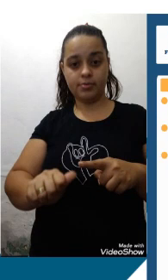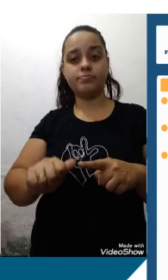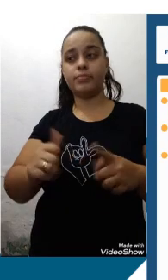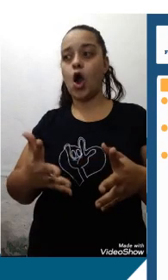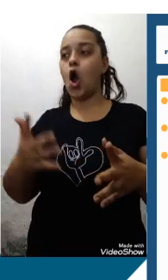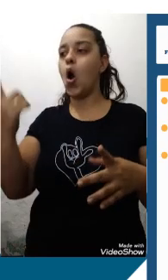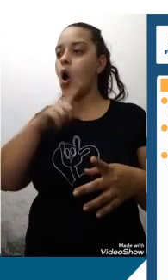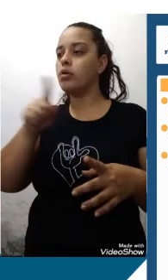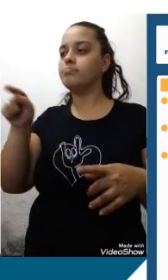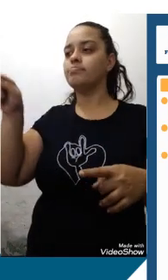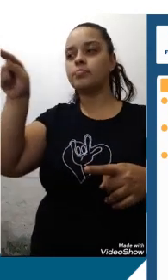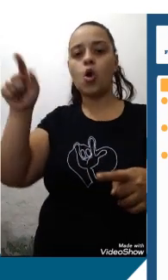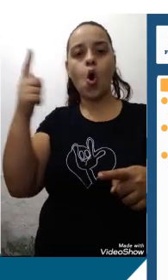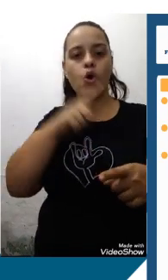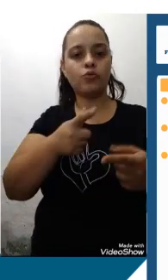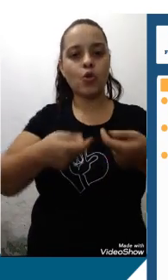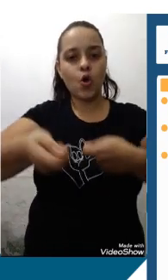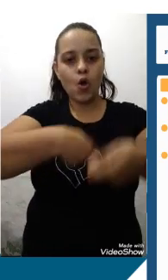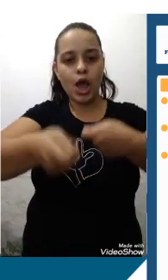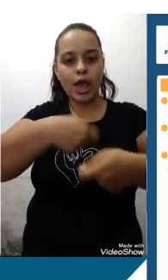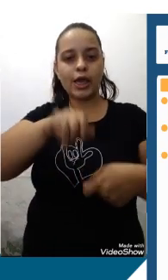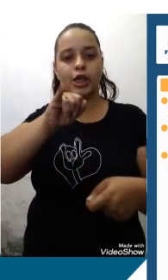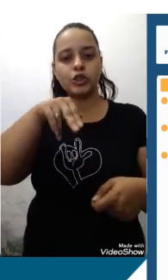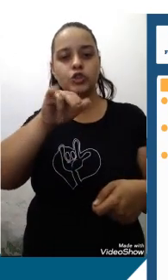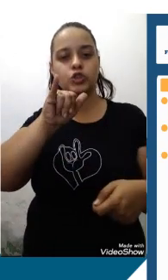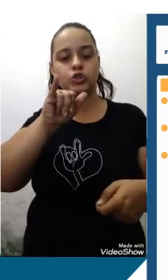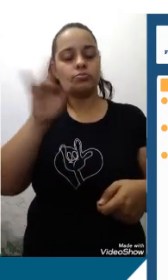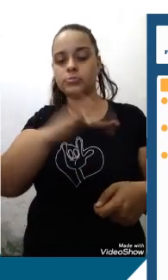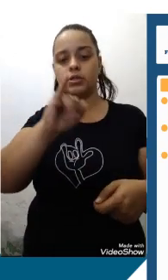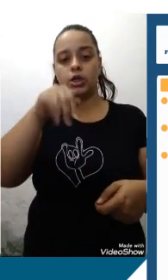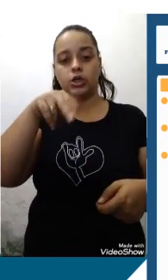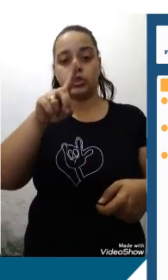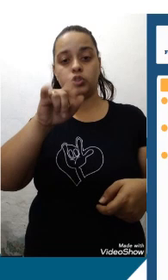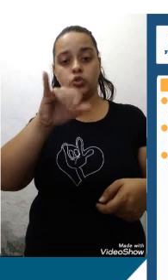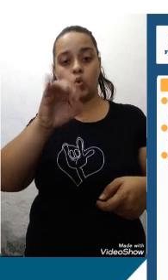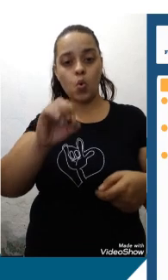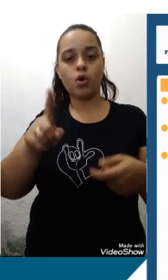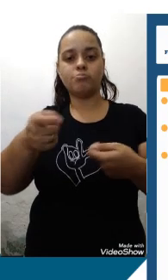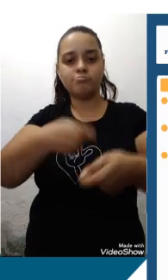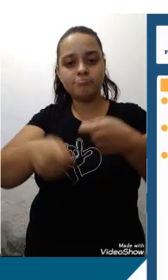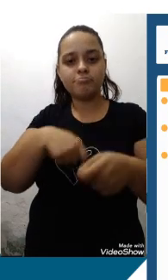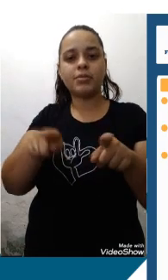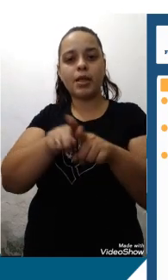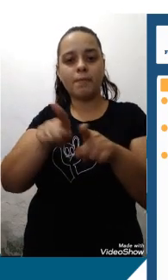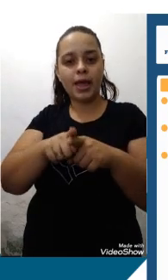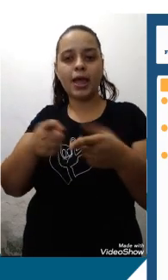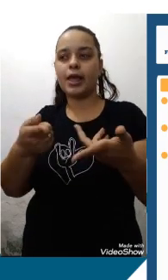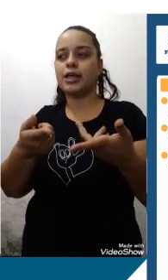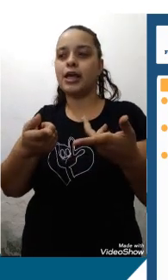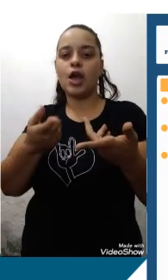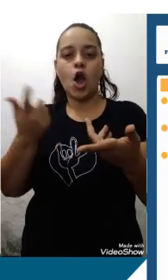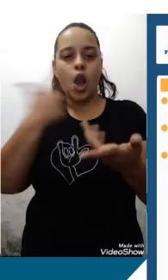Gama dá de cara com a rica e bem consolidada rede de comércio do Índico, trava contato com reinos da costa africana e mostra exemplos